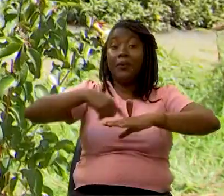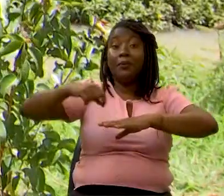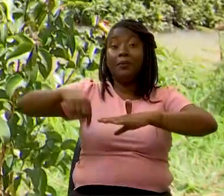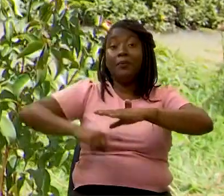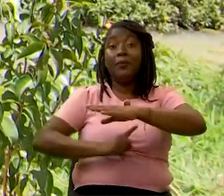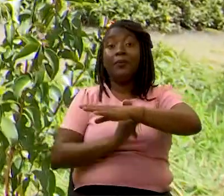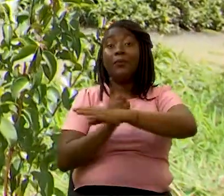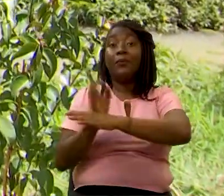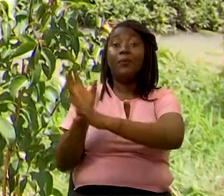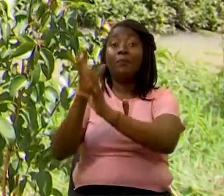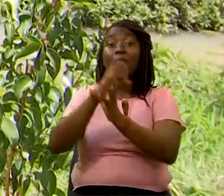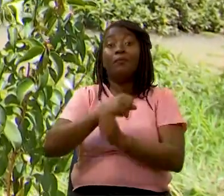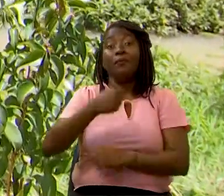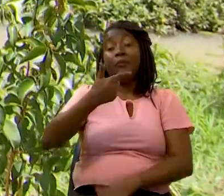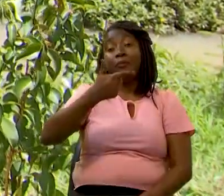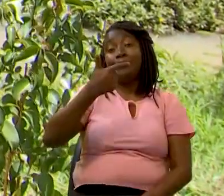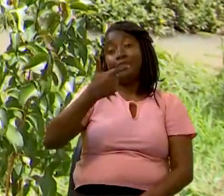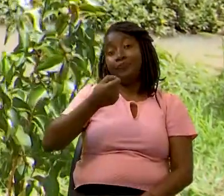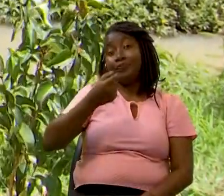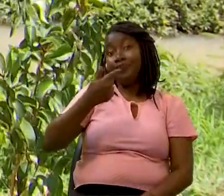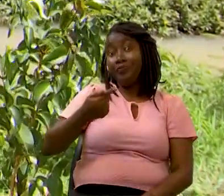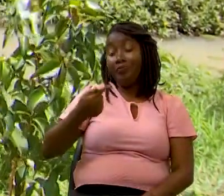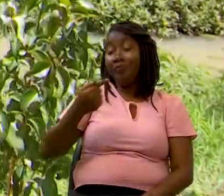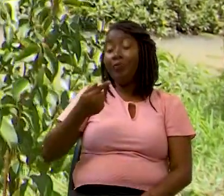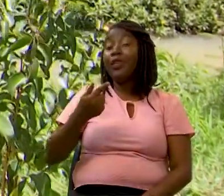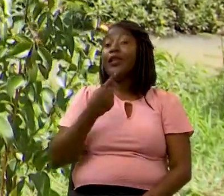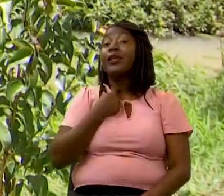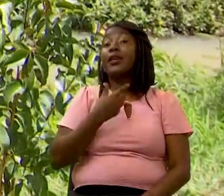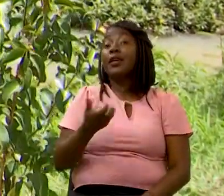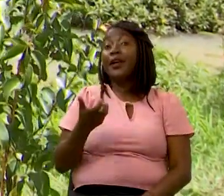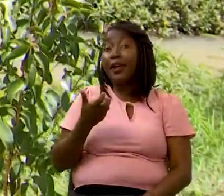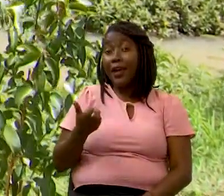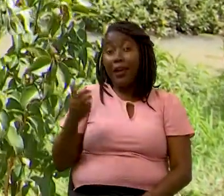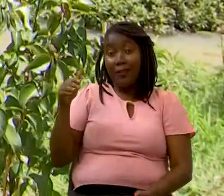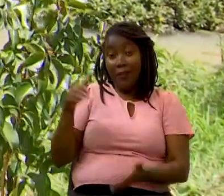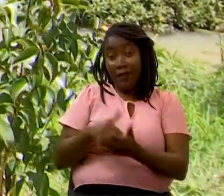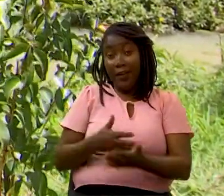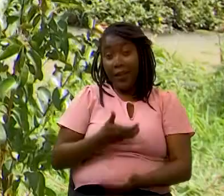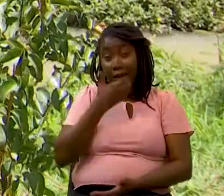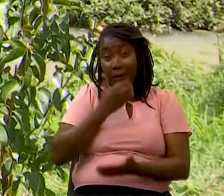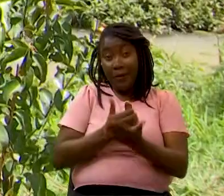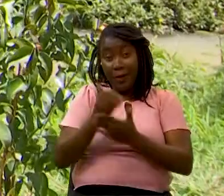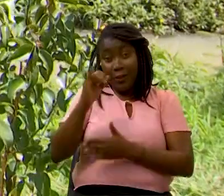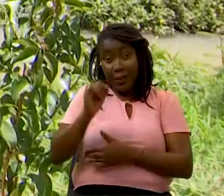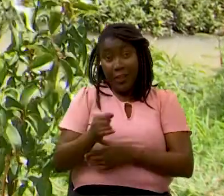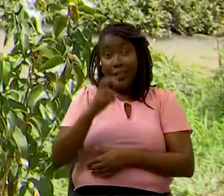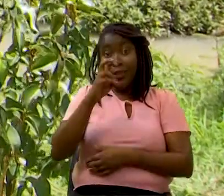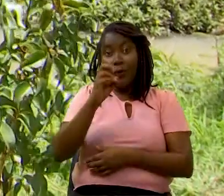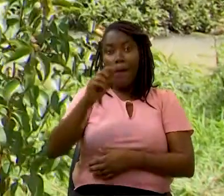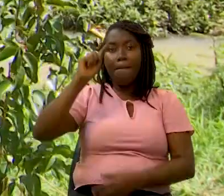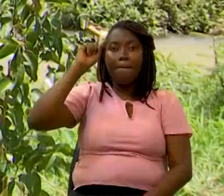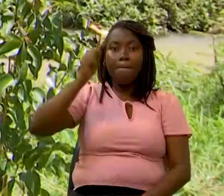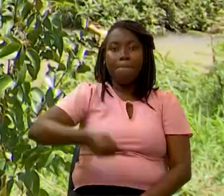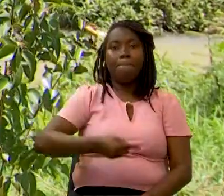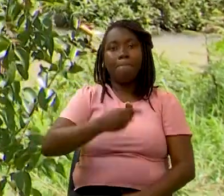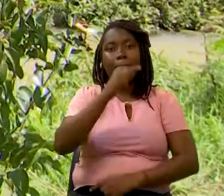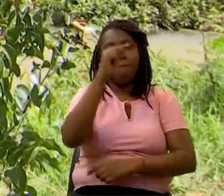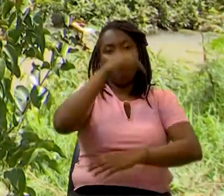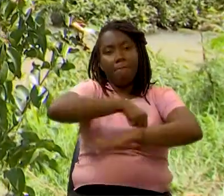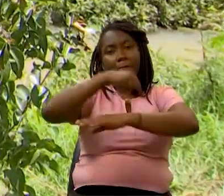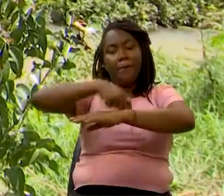desde 2021. E a gente pretende chegar agora até o final de dezembro, começo de janeiro, com 50 mil mudas